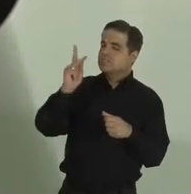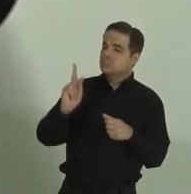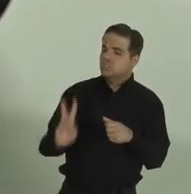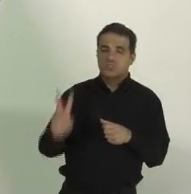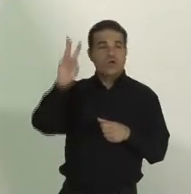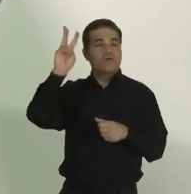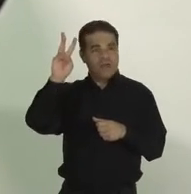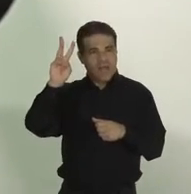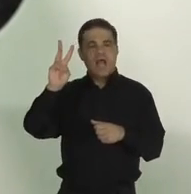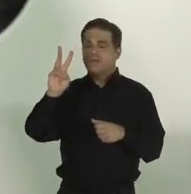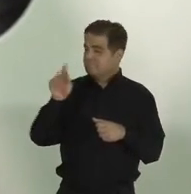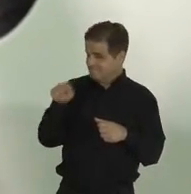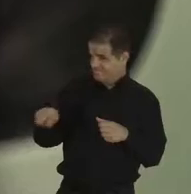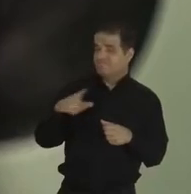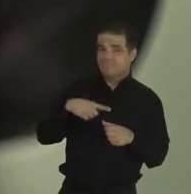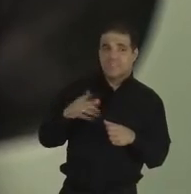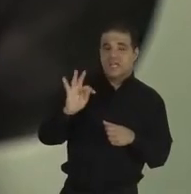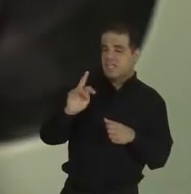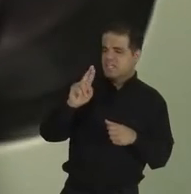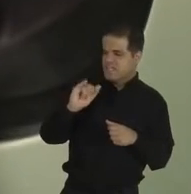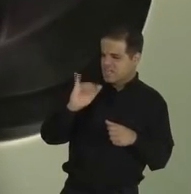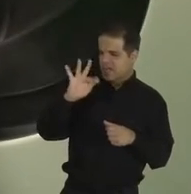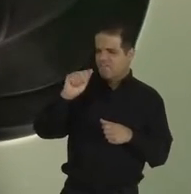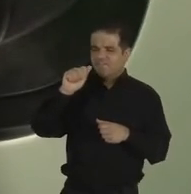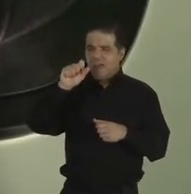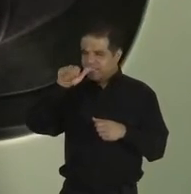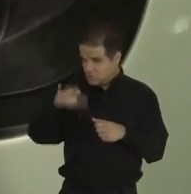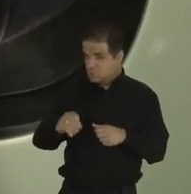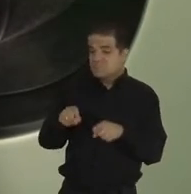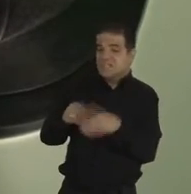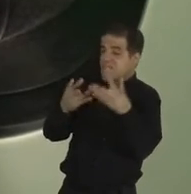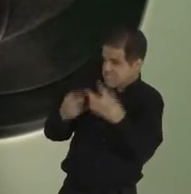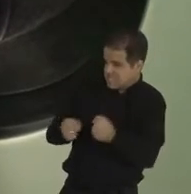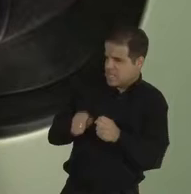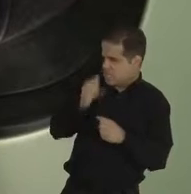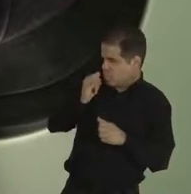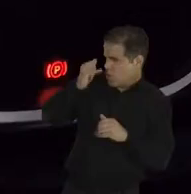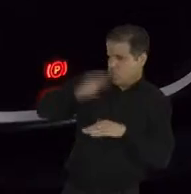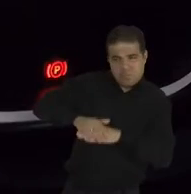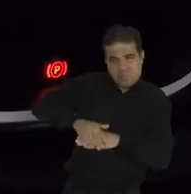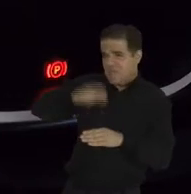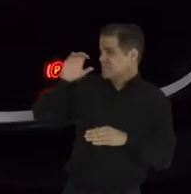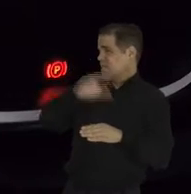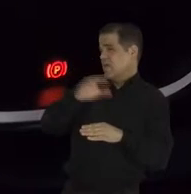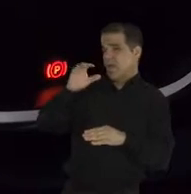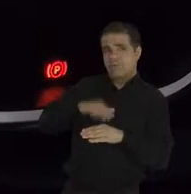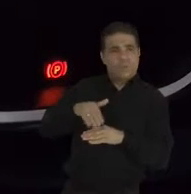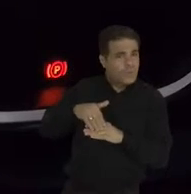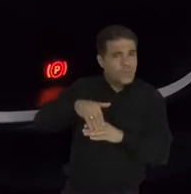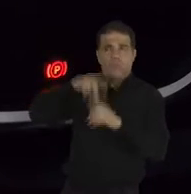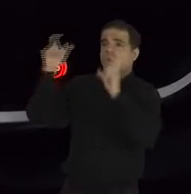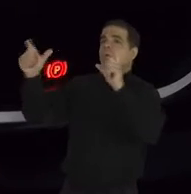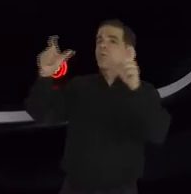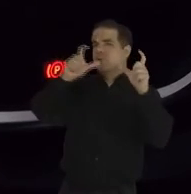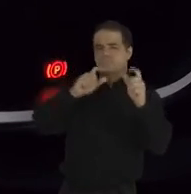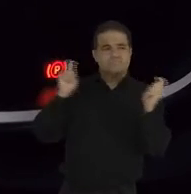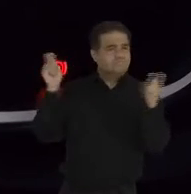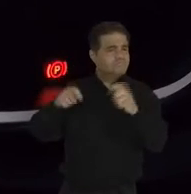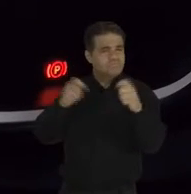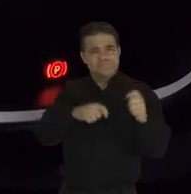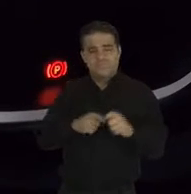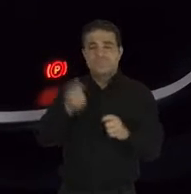kilowatt trifásico eles permitem uma carga muito mais rápida em diferentes